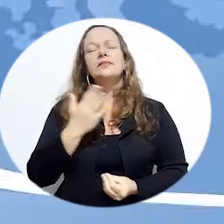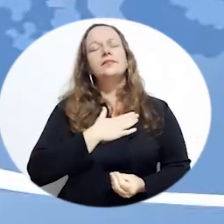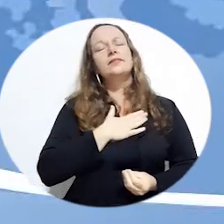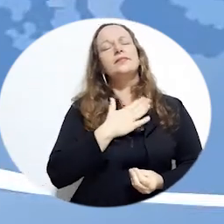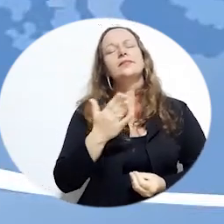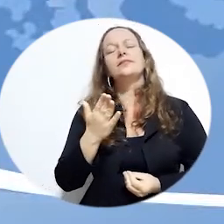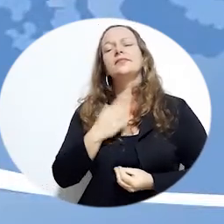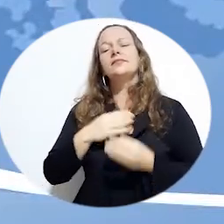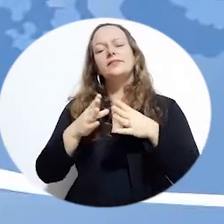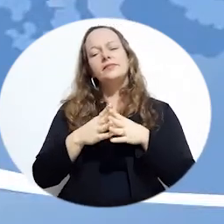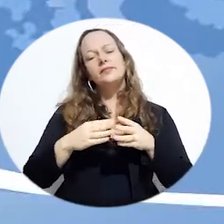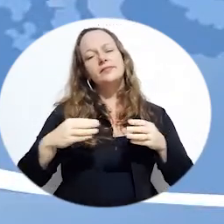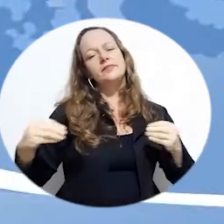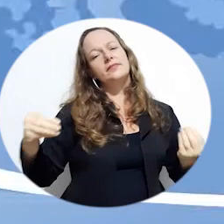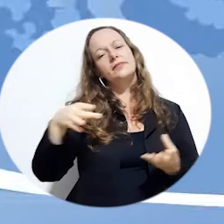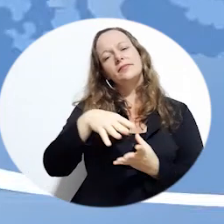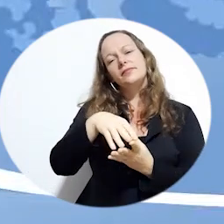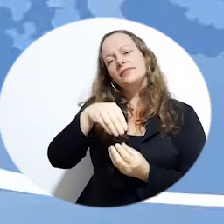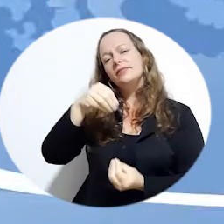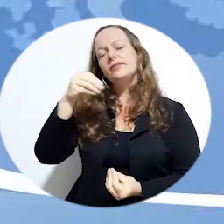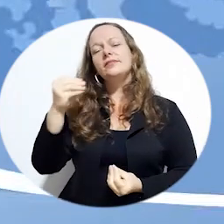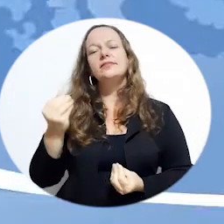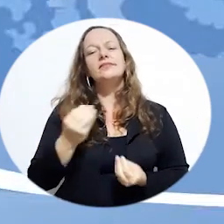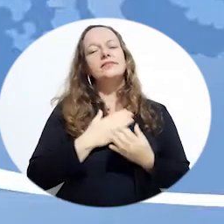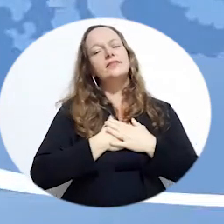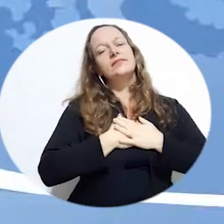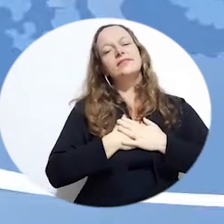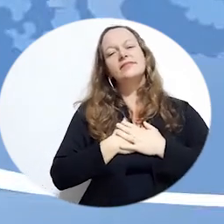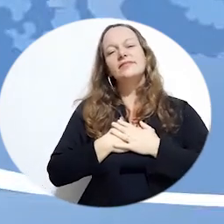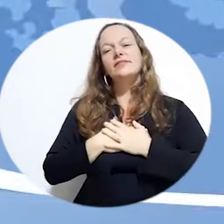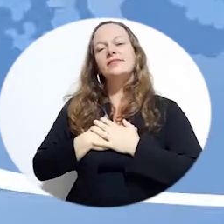alma, ele sara minha alma.